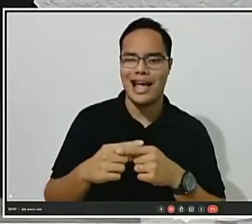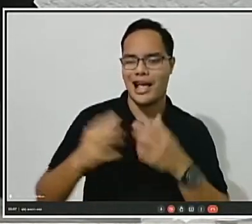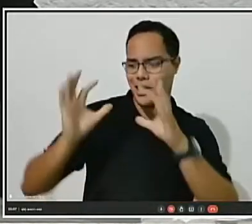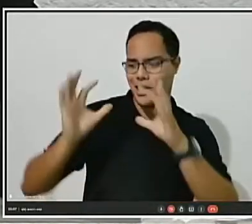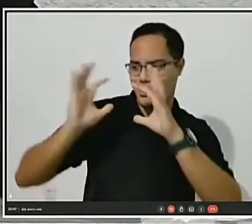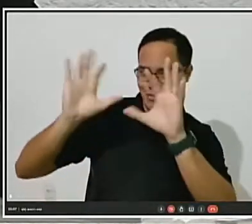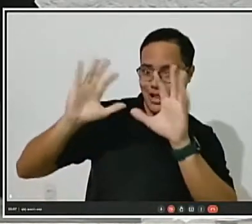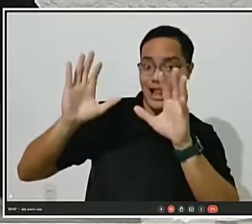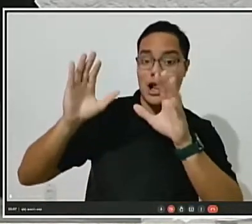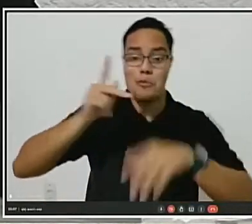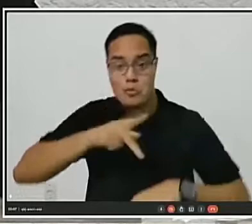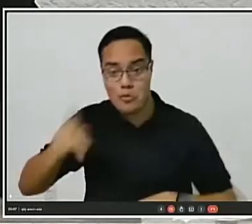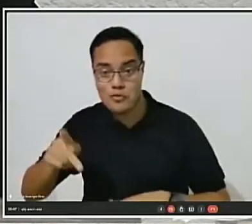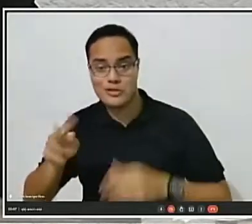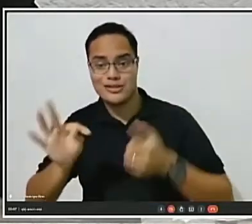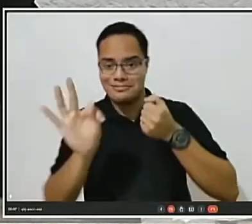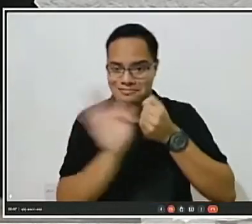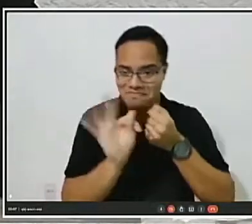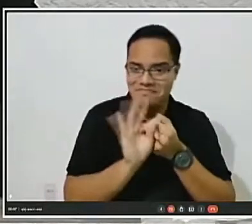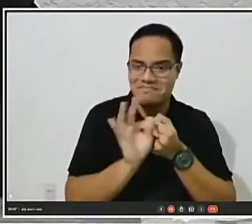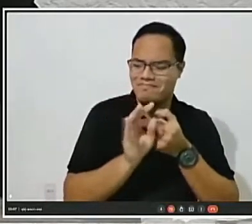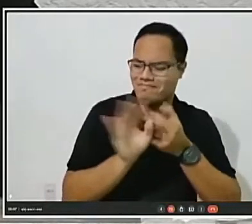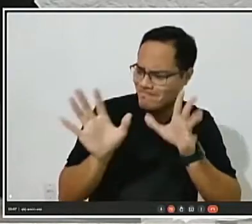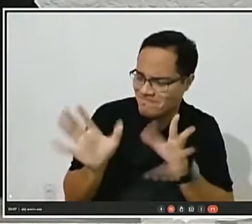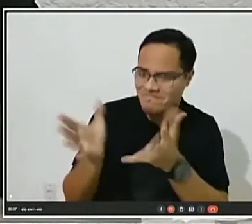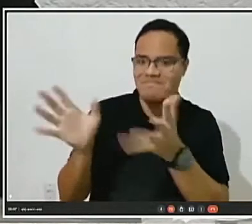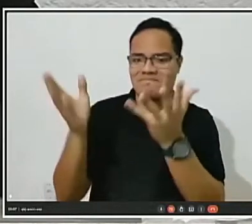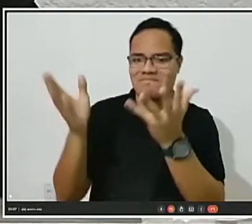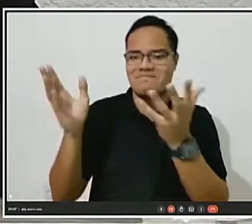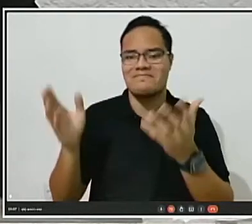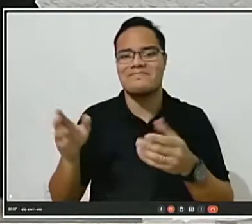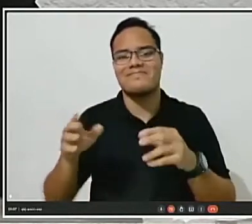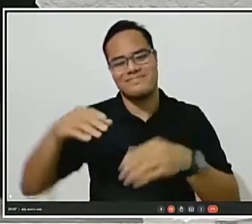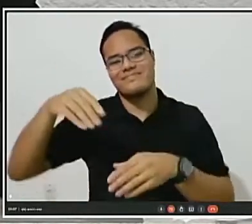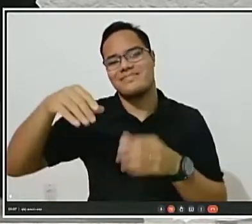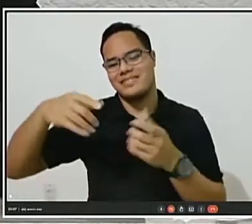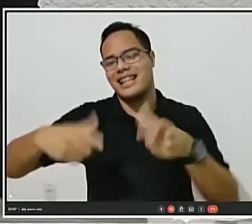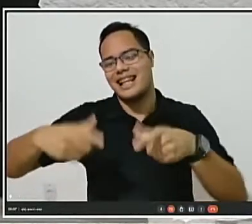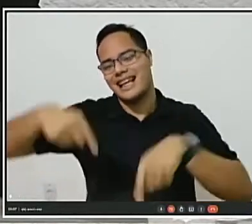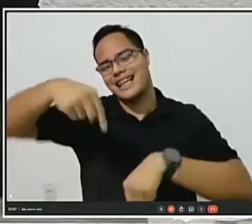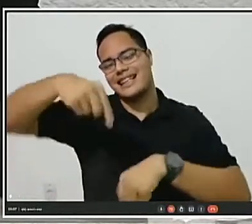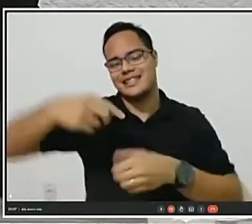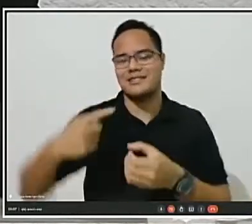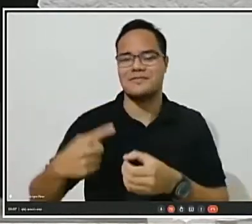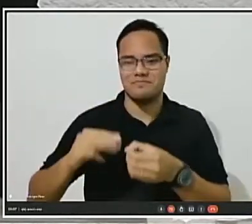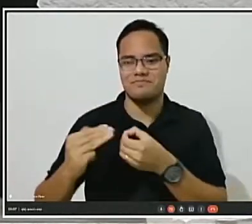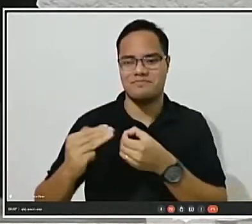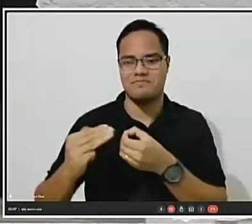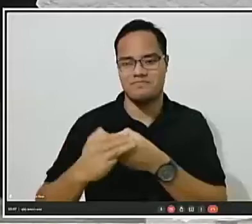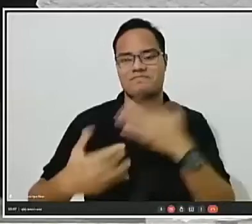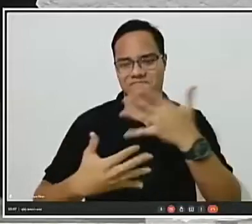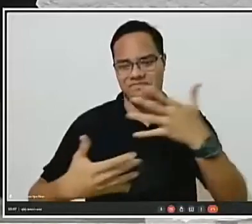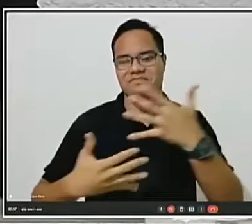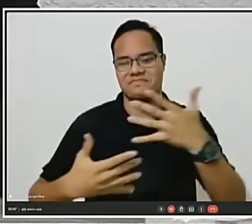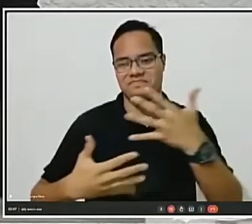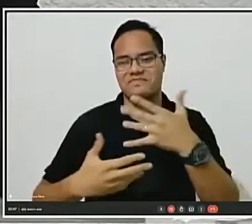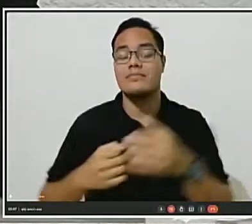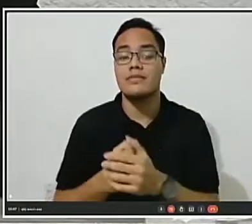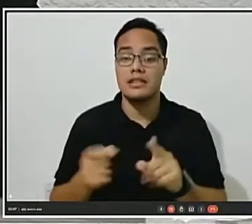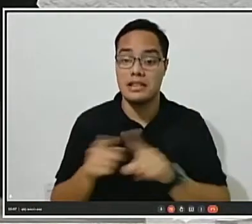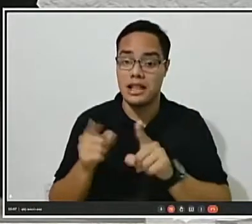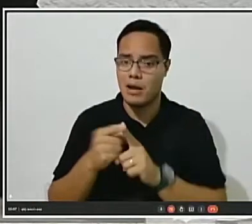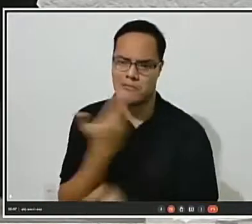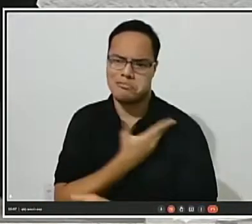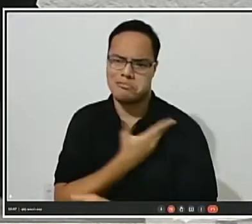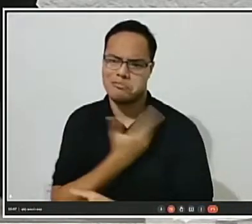grande incentivador do vôlei nas cidades gêmeas, onde conquistou grandes amizades. Para os que conheceram,